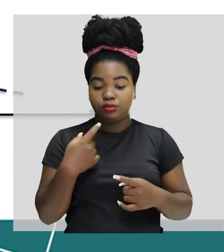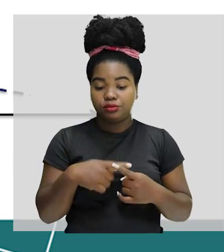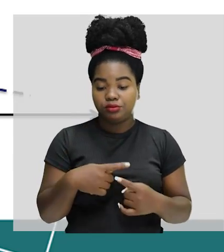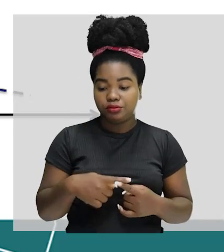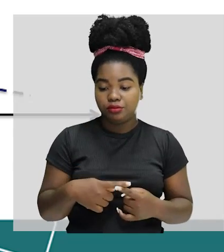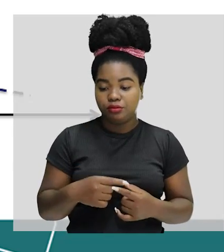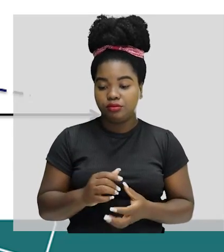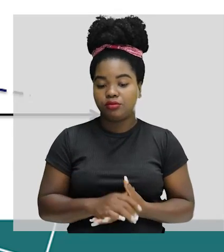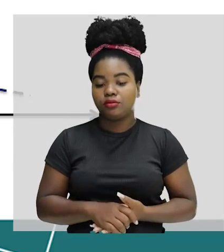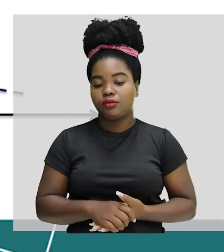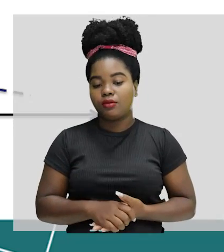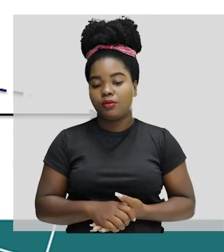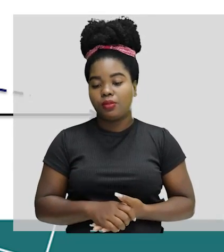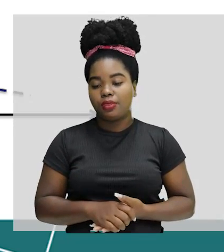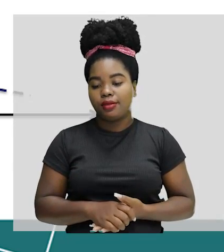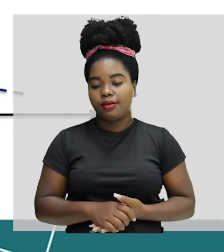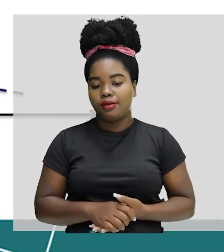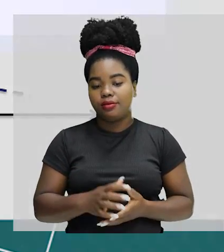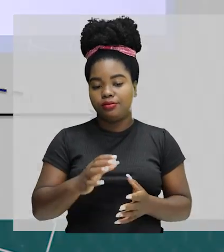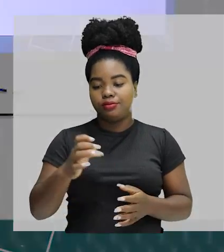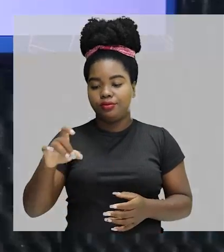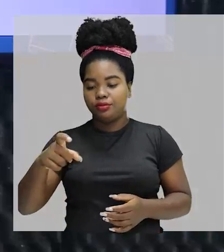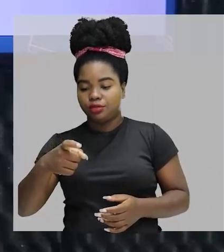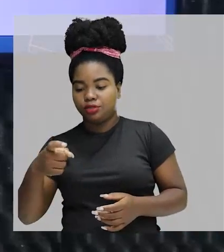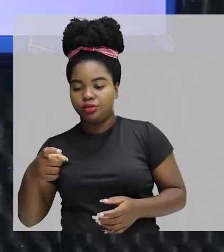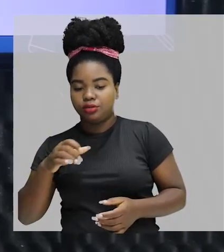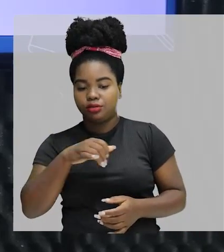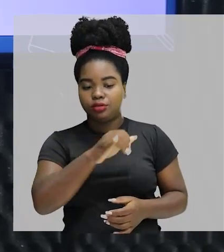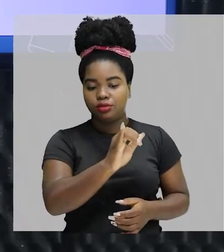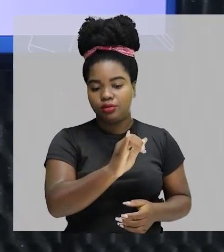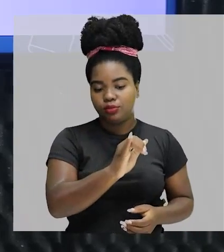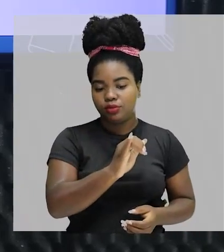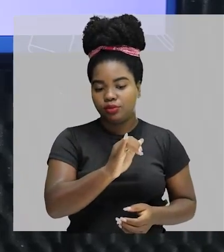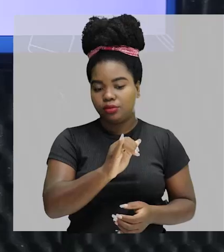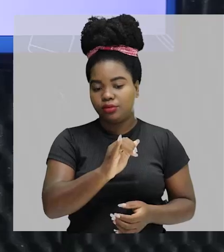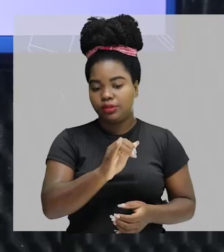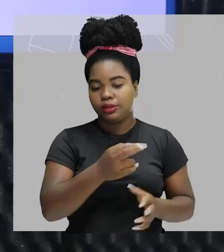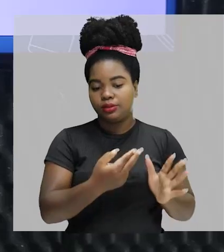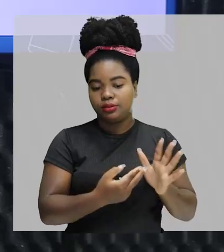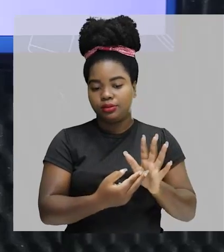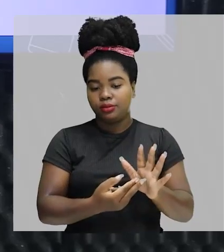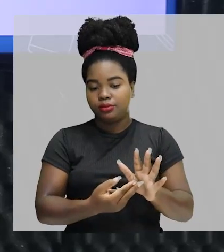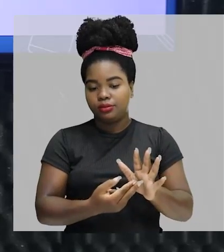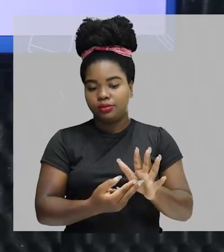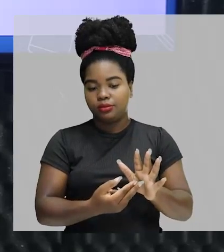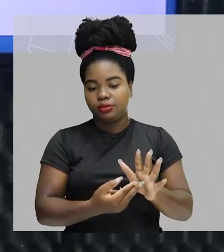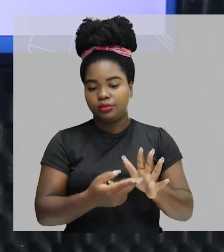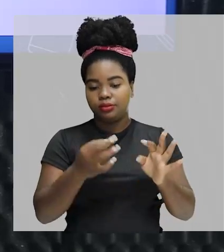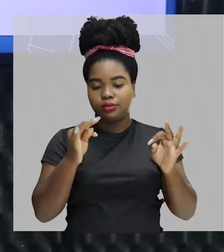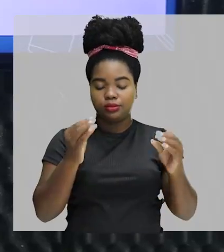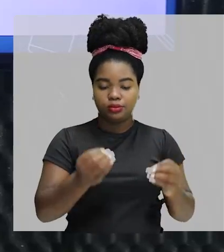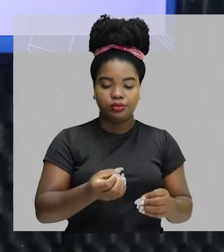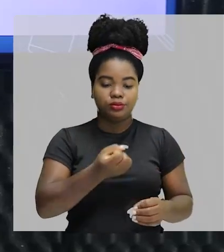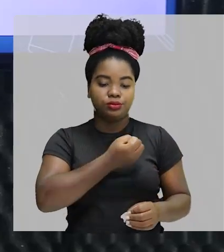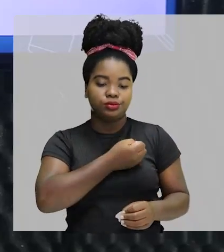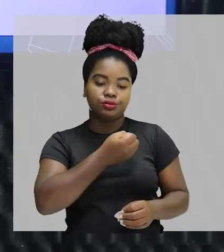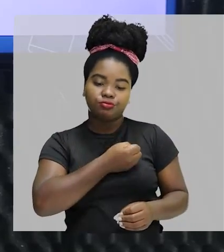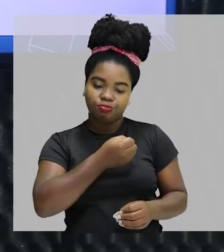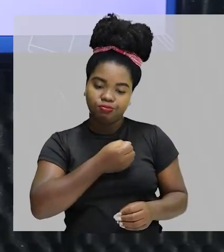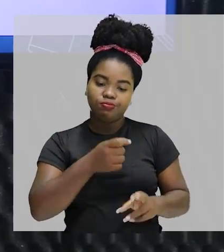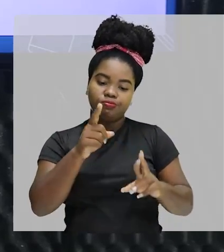porque os eixos x e y, eles, né, são representados nele todos os números